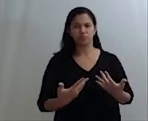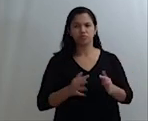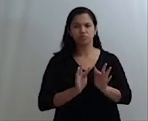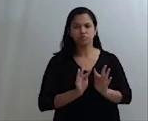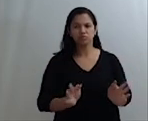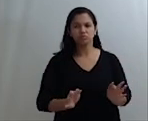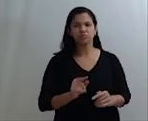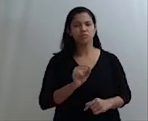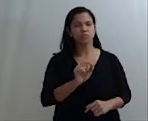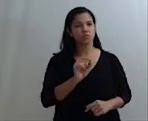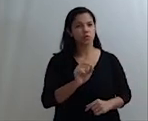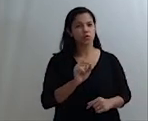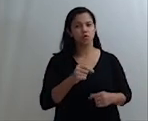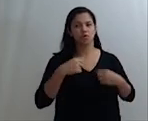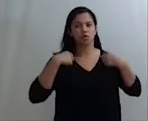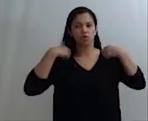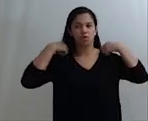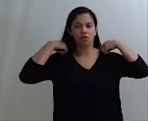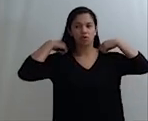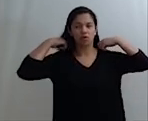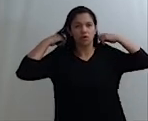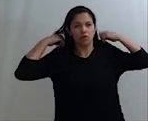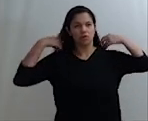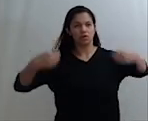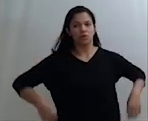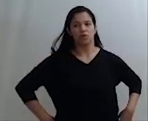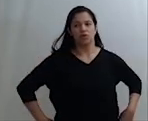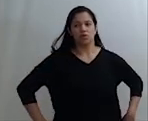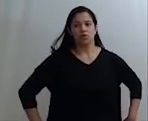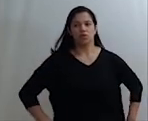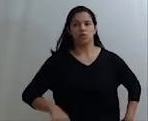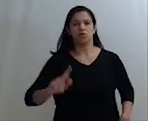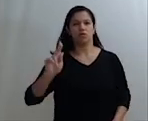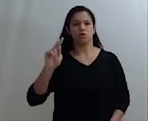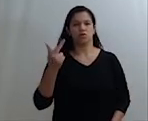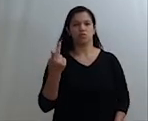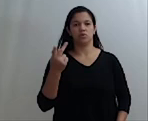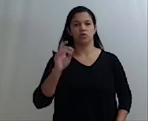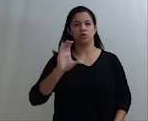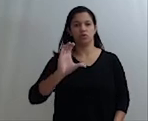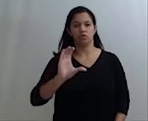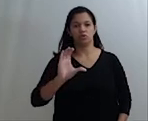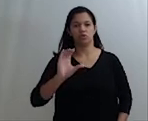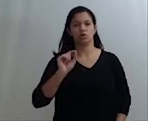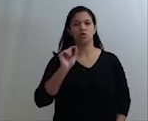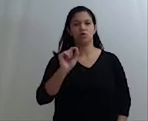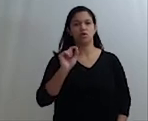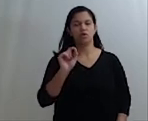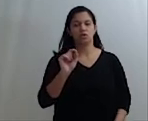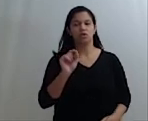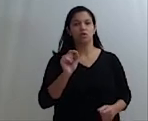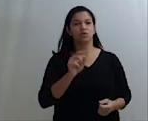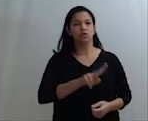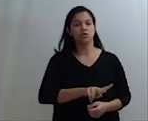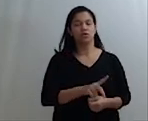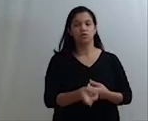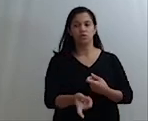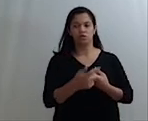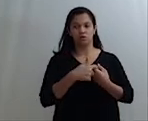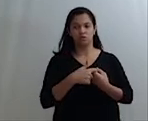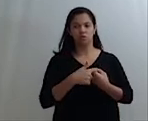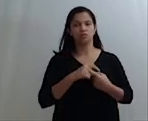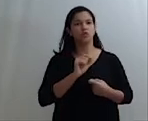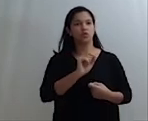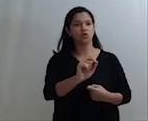aqui nesse Corpus é e se postula é apenas pela revogação da prisão preventiva